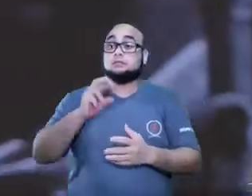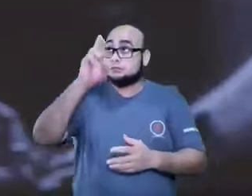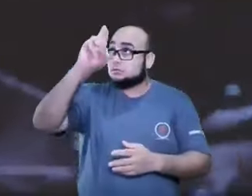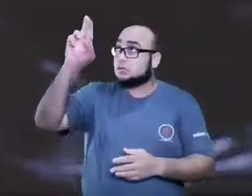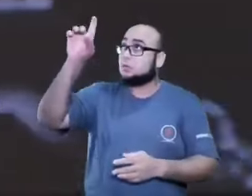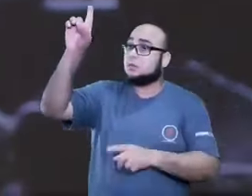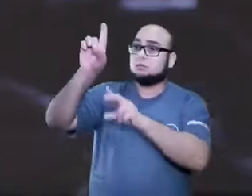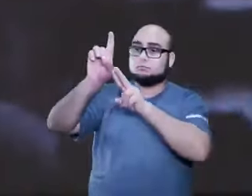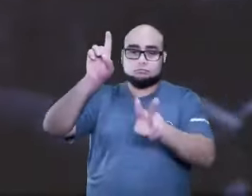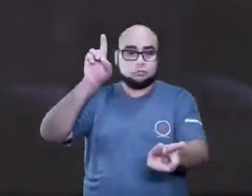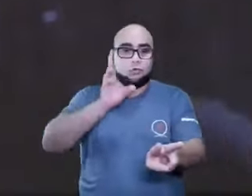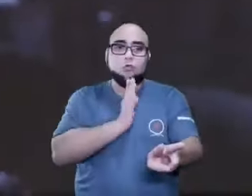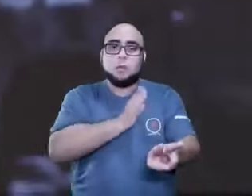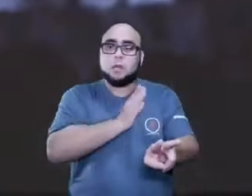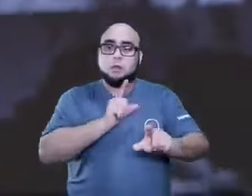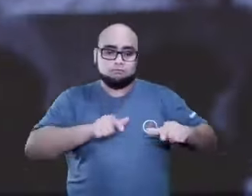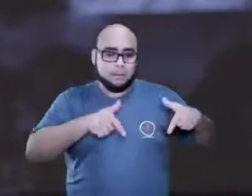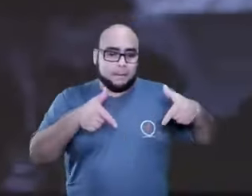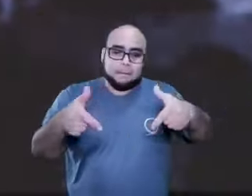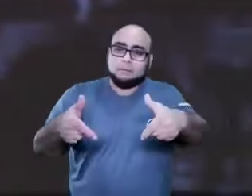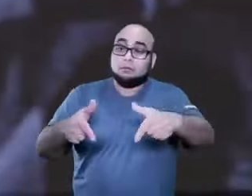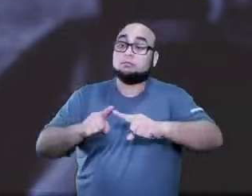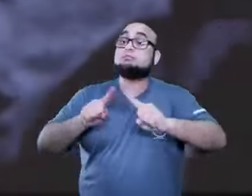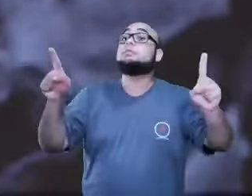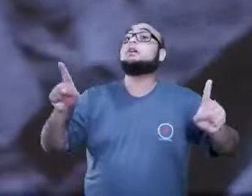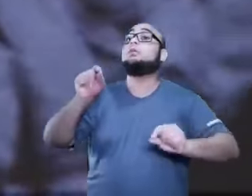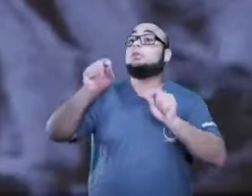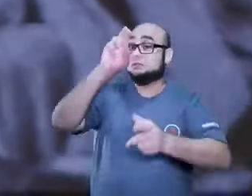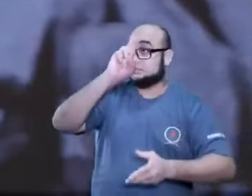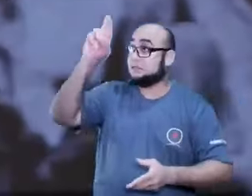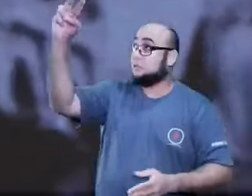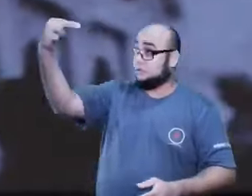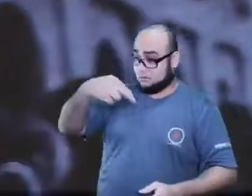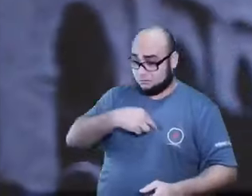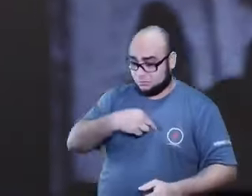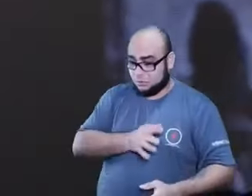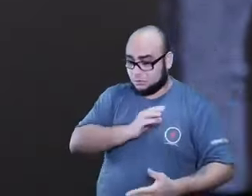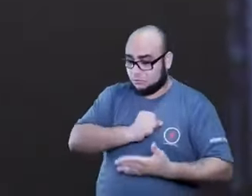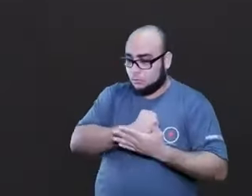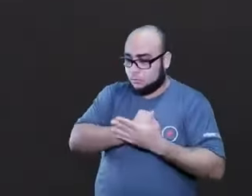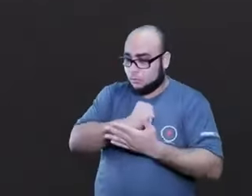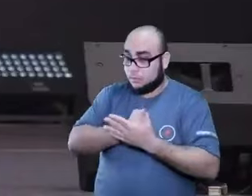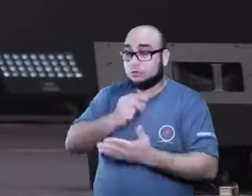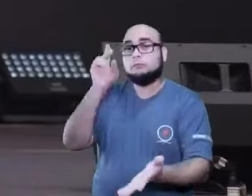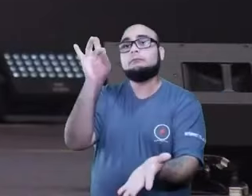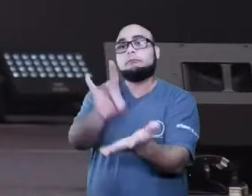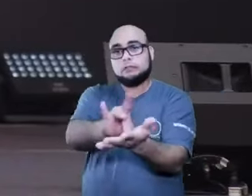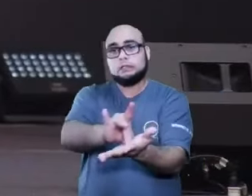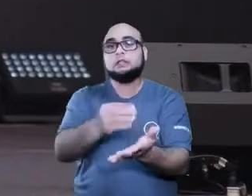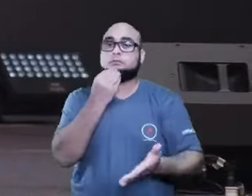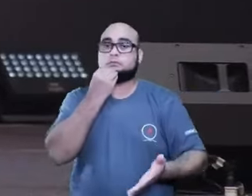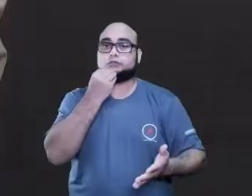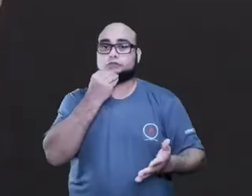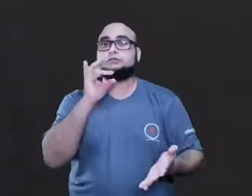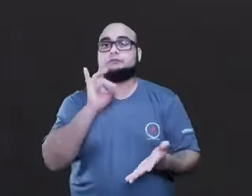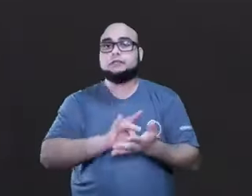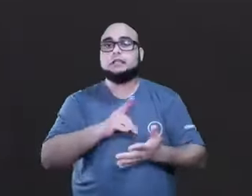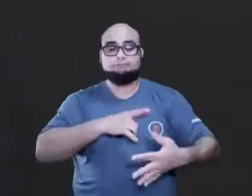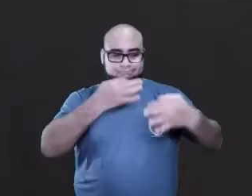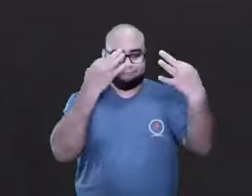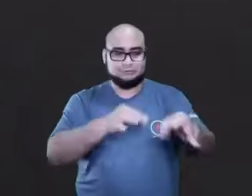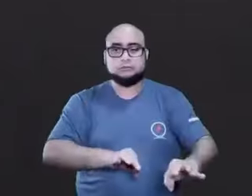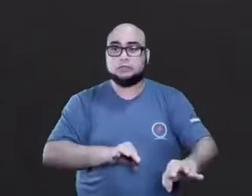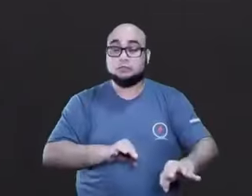uma palavra, uma atitude, mas que o Senhor encontre em nossos corações as verdadeiras motivações. Por quê? E